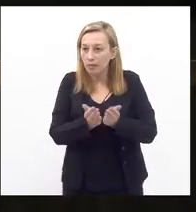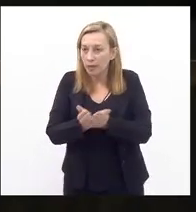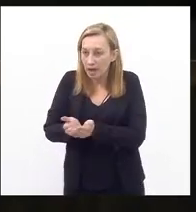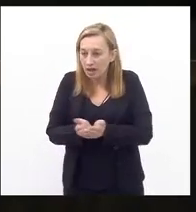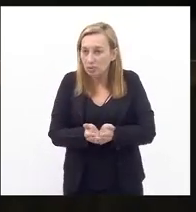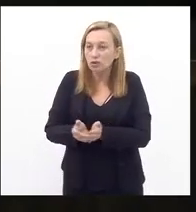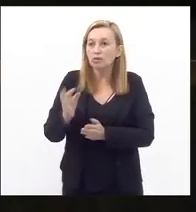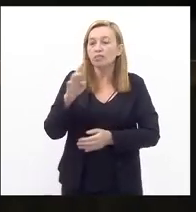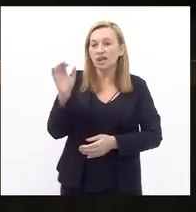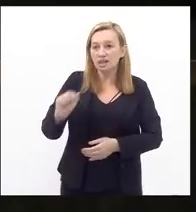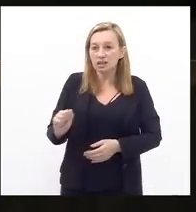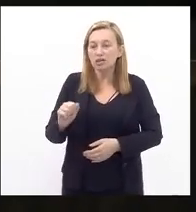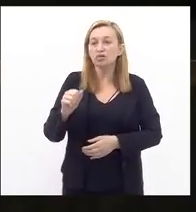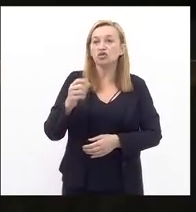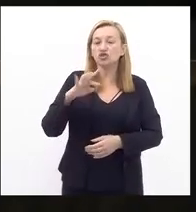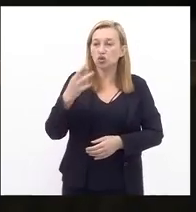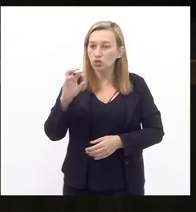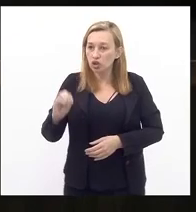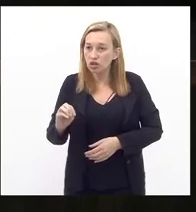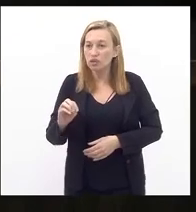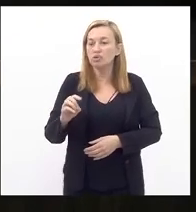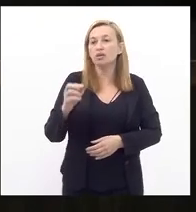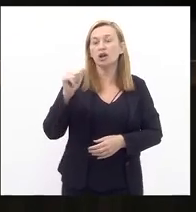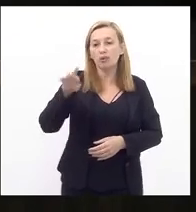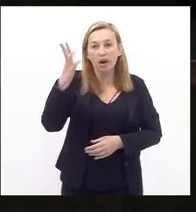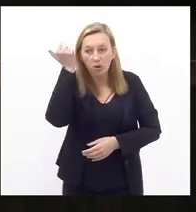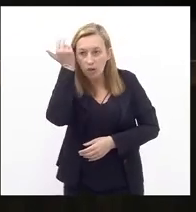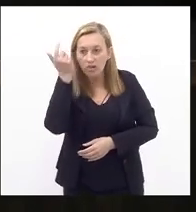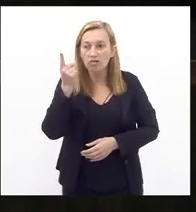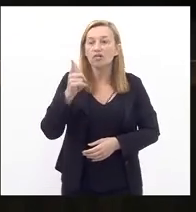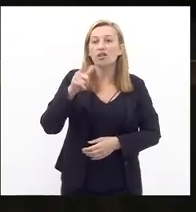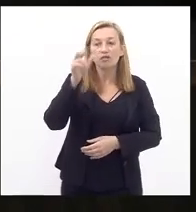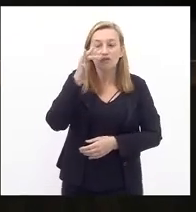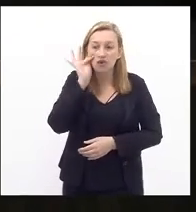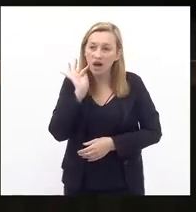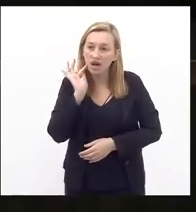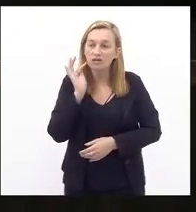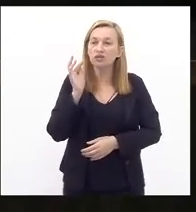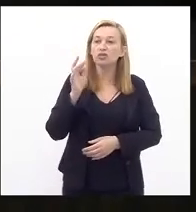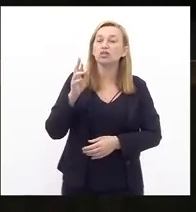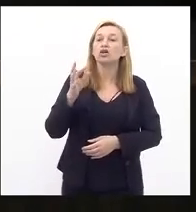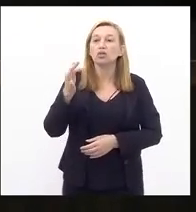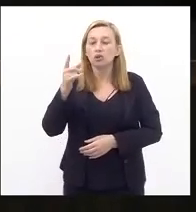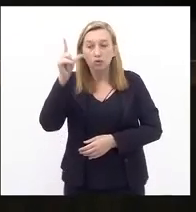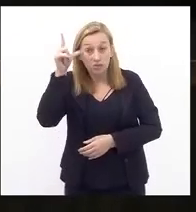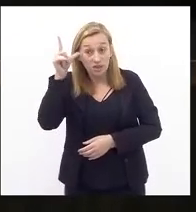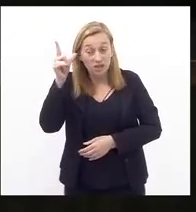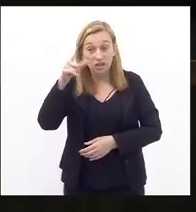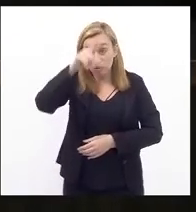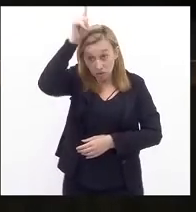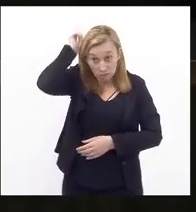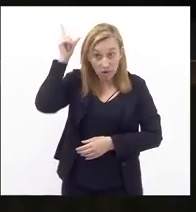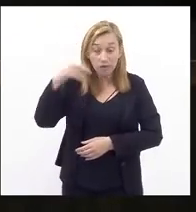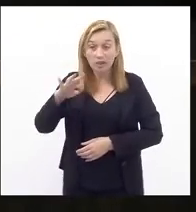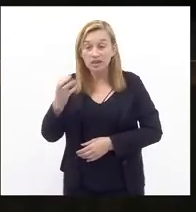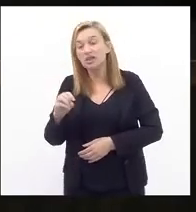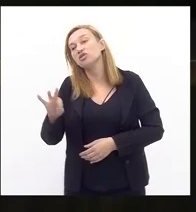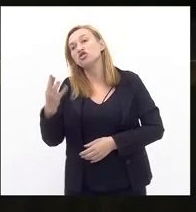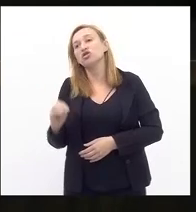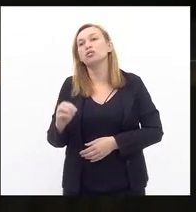Carlos Mix Célia Jordão Dionísio Lins e Adelmário Coelho Flávio serafini Gustavo Schmidt Lucinha luz de Paulo Marcelo Dino